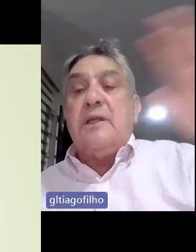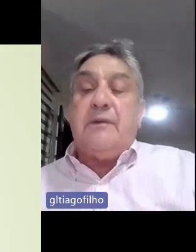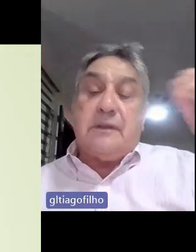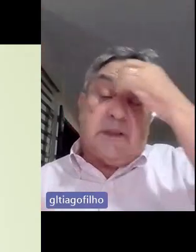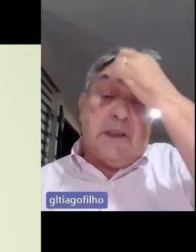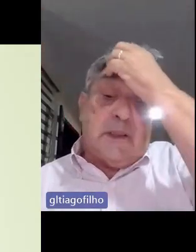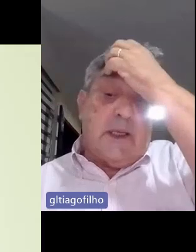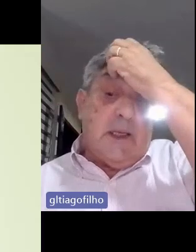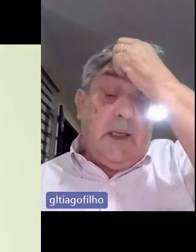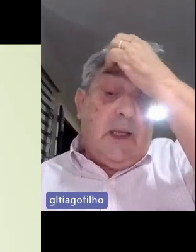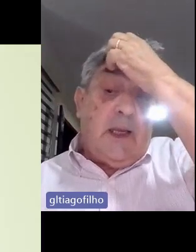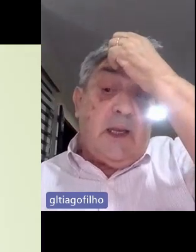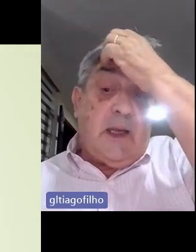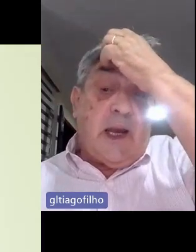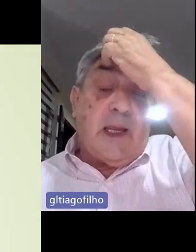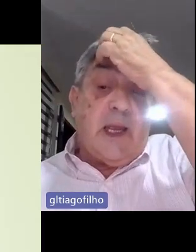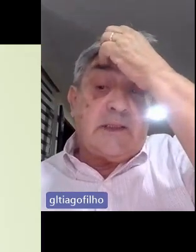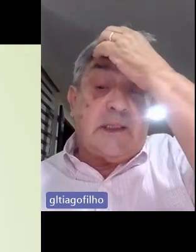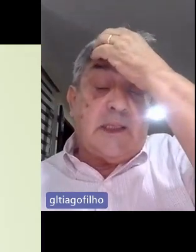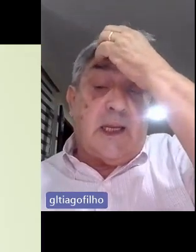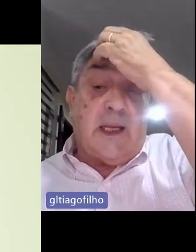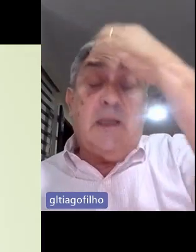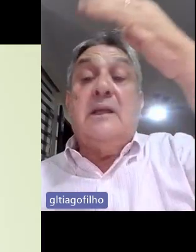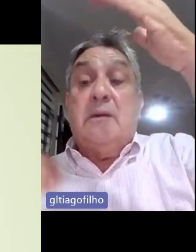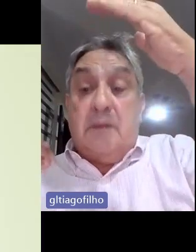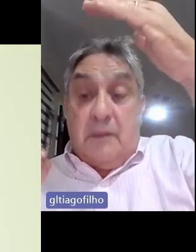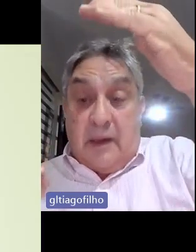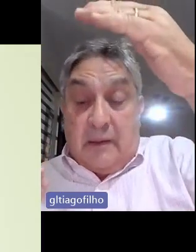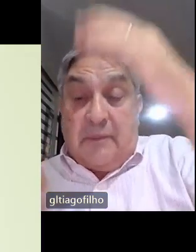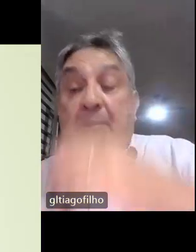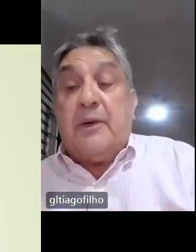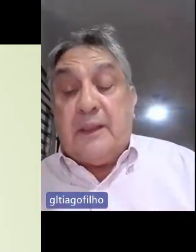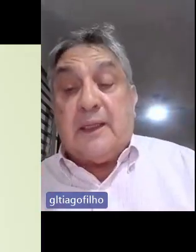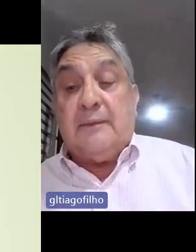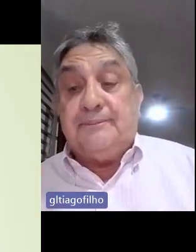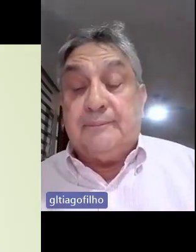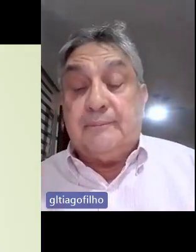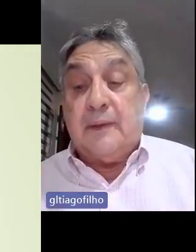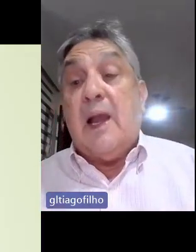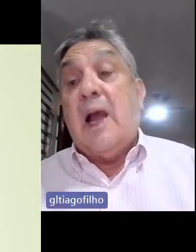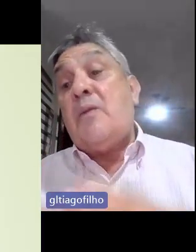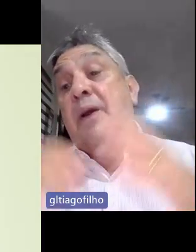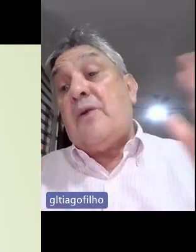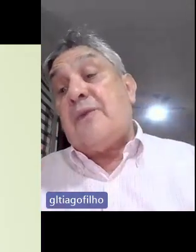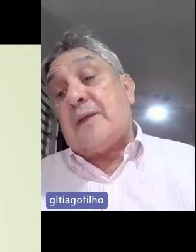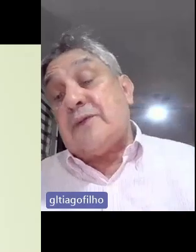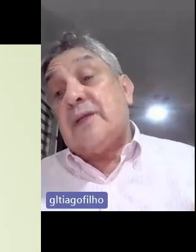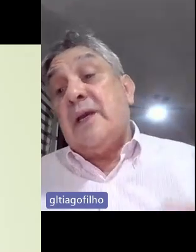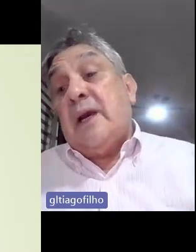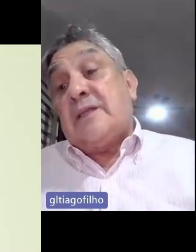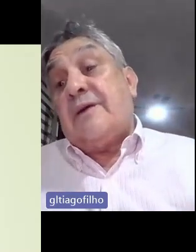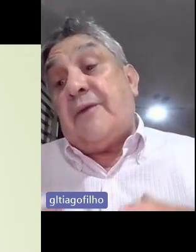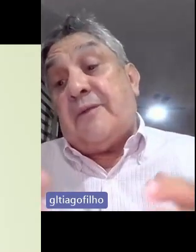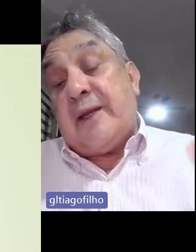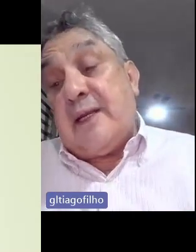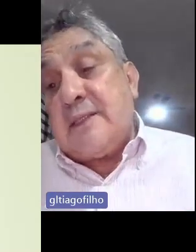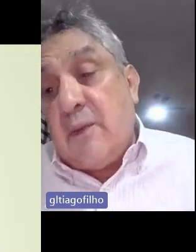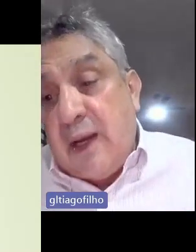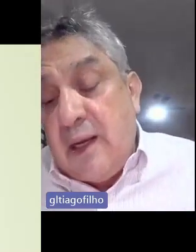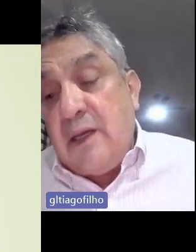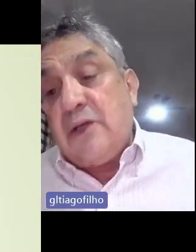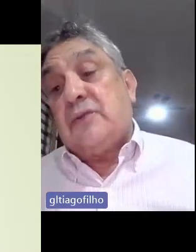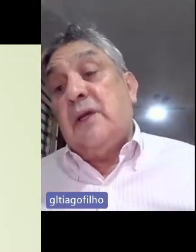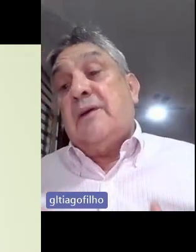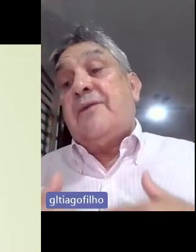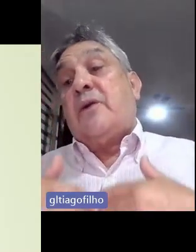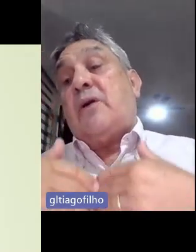duas curvas de níveis, né, é a queda que você está lá para aproveitar. Tá? Ah, como é que eu faço isso? Você vai